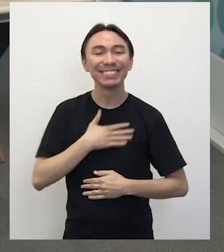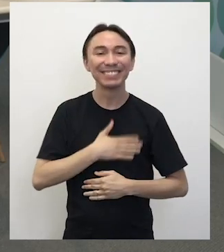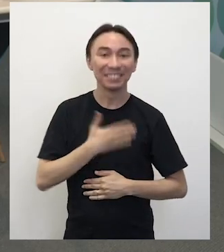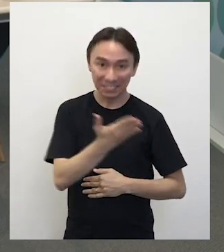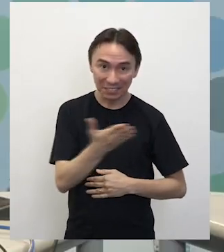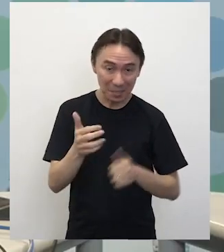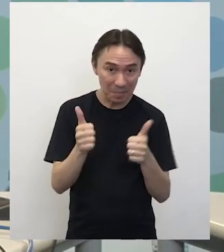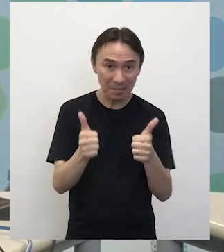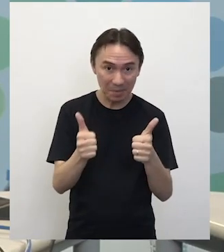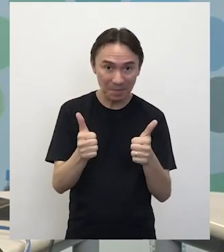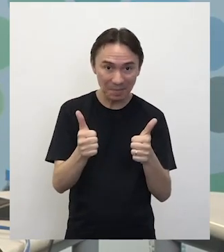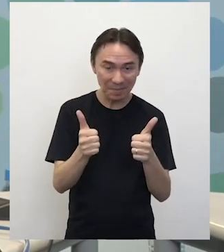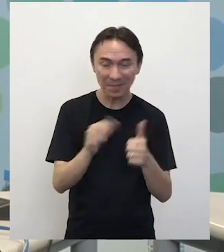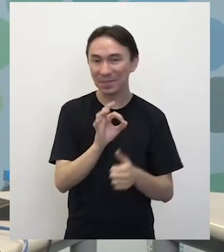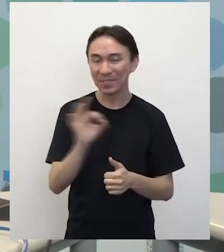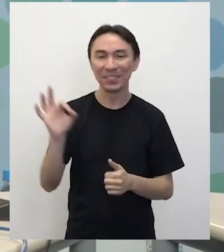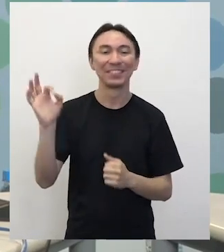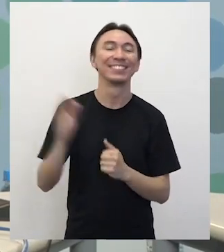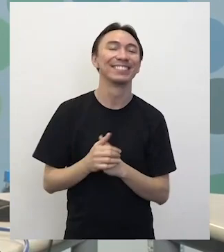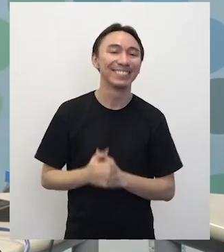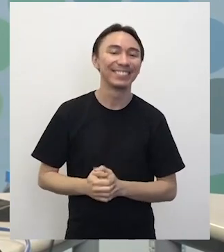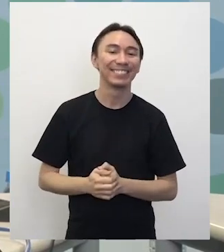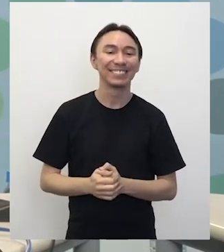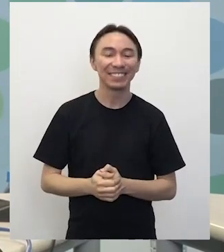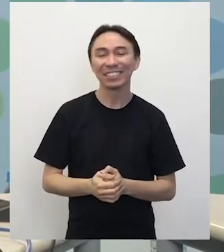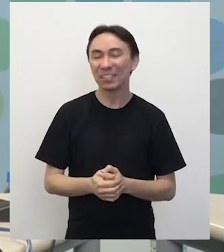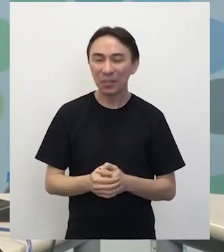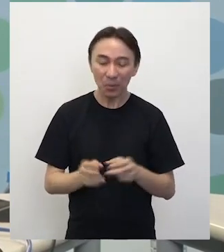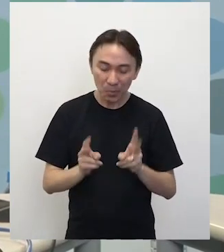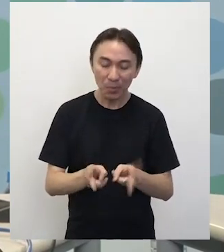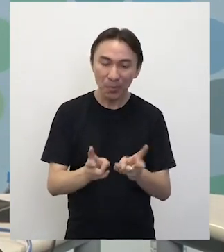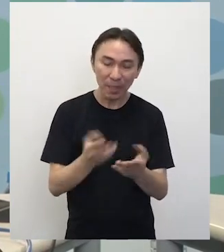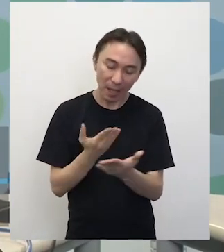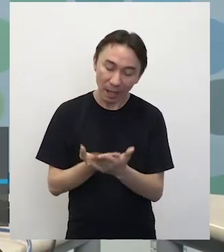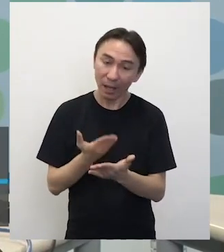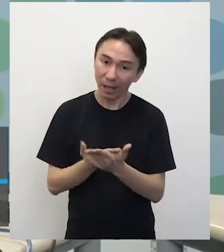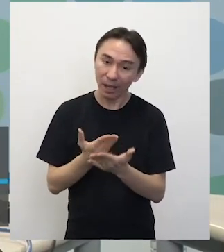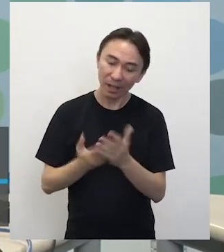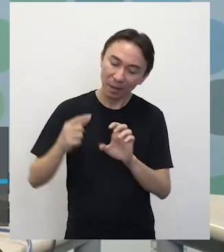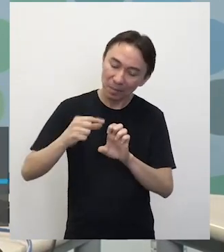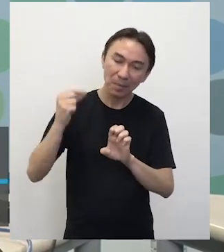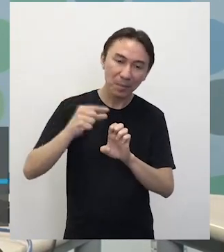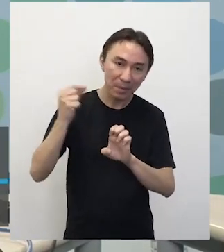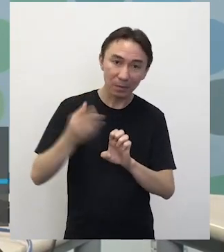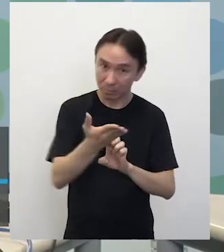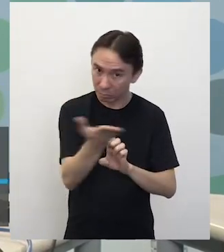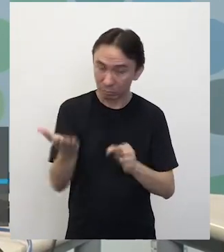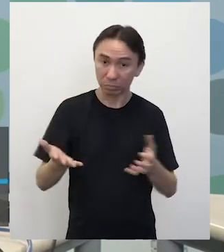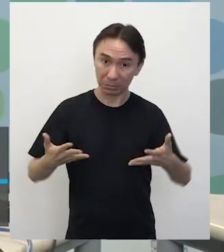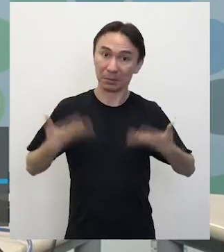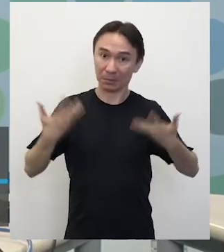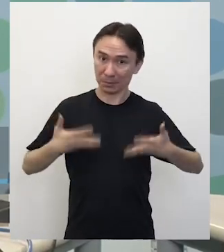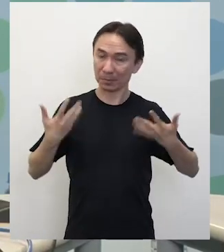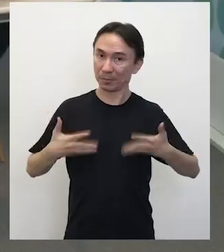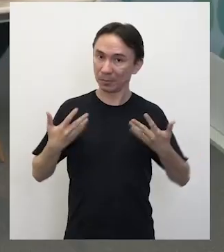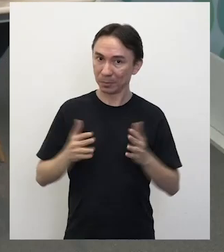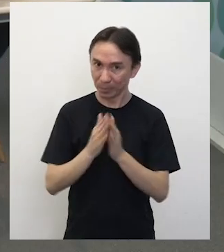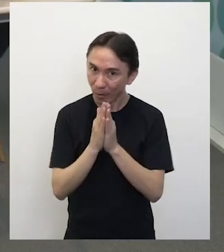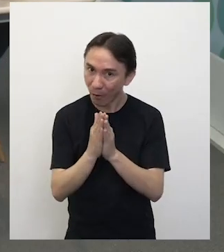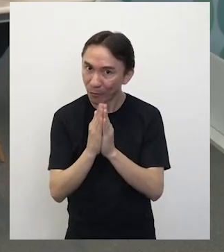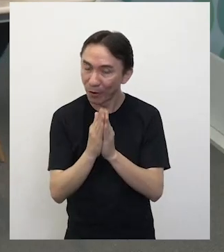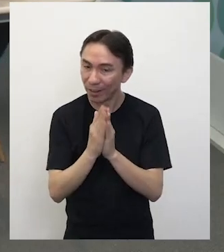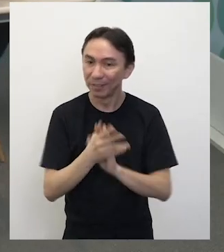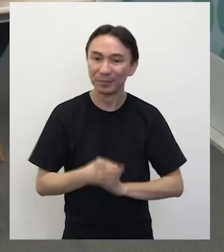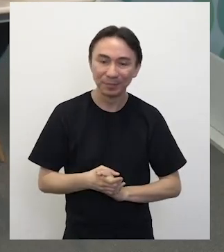maravilha? Estamos aqui para a gente continuar as nossas aulas de empreendedorismo e espero a animação aí de vocês. Muito bom,